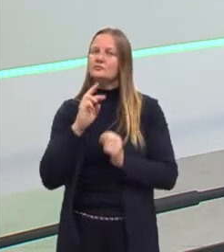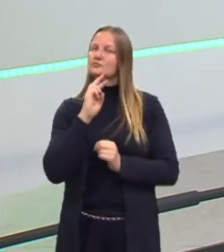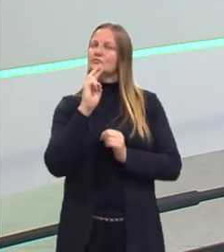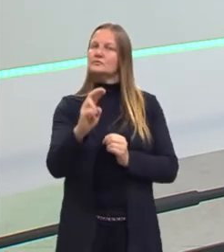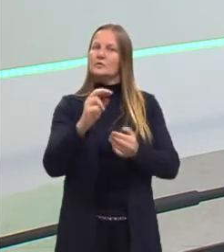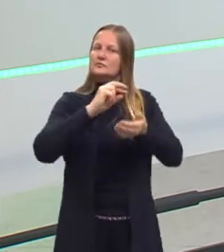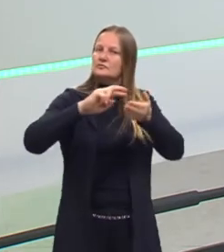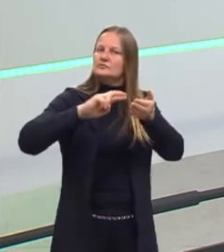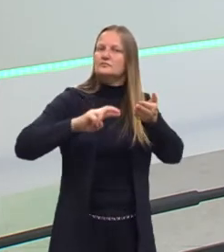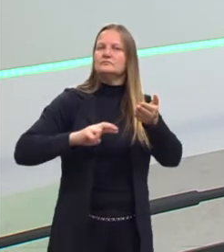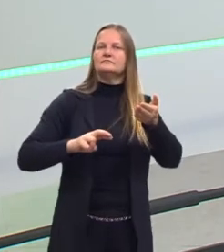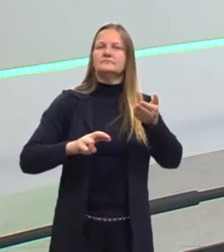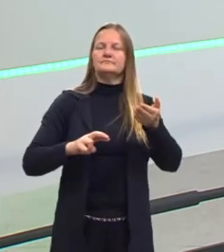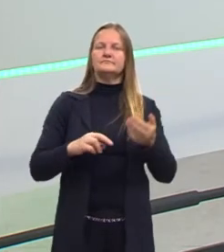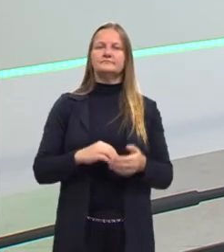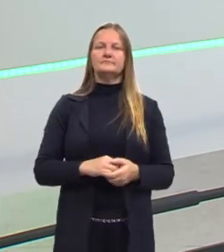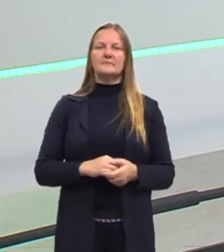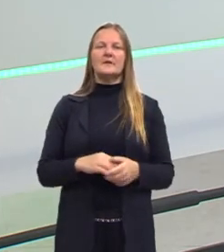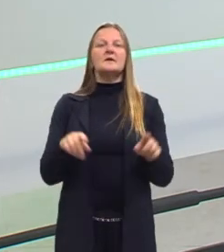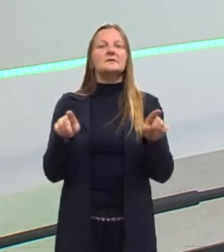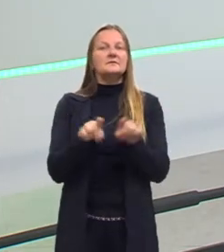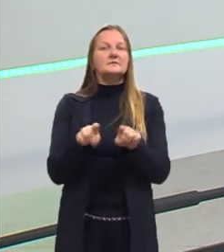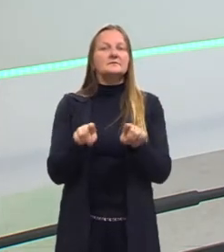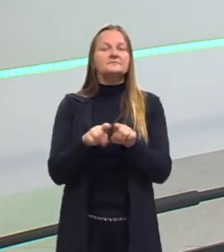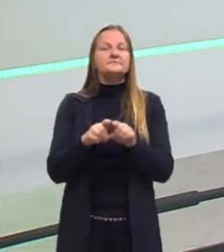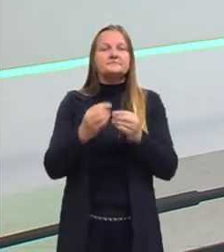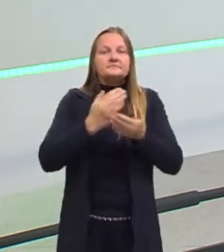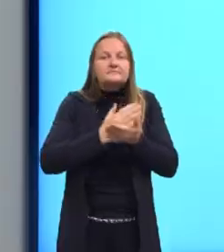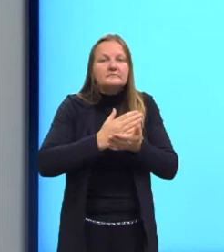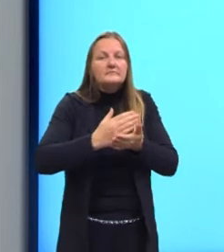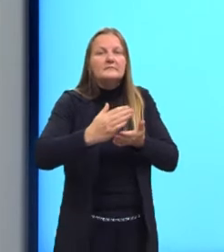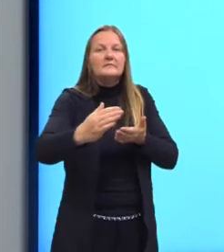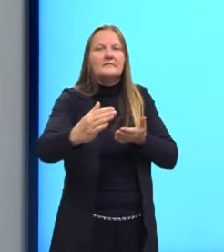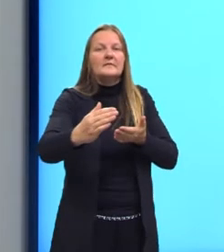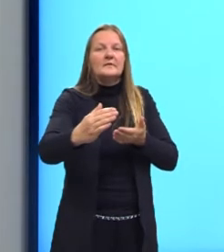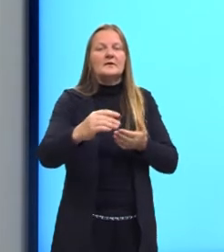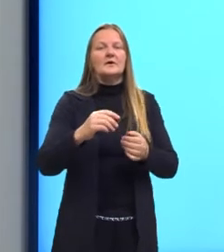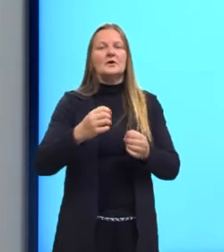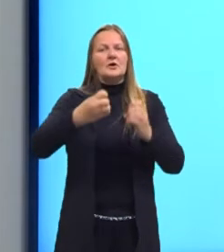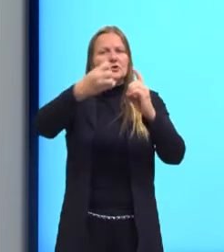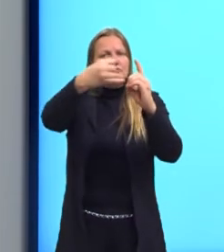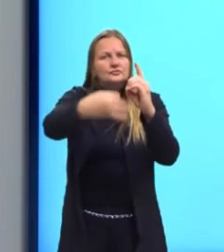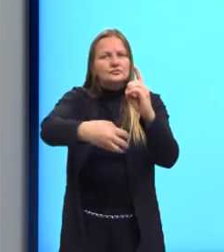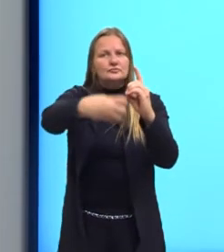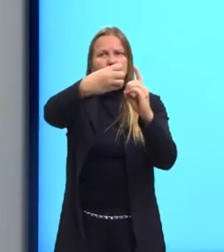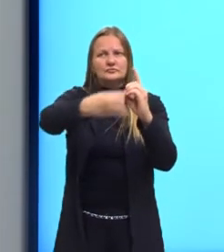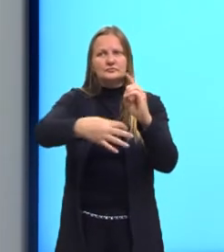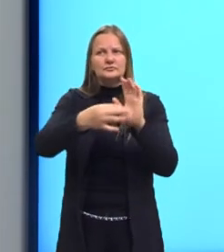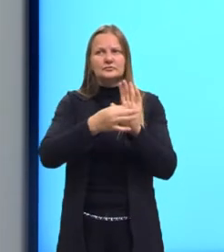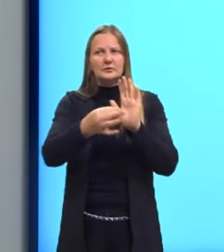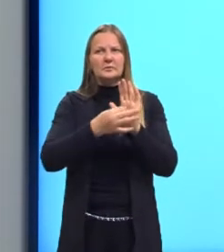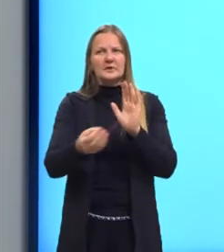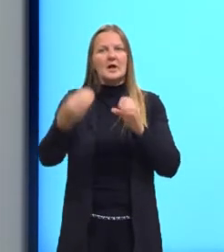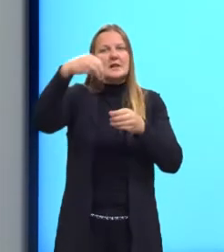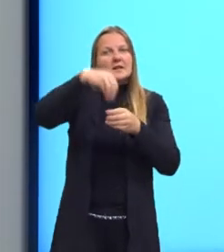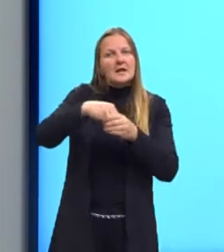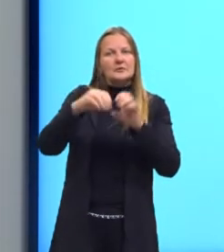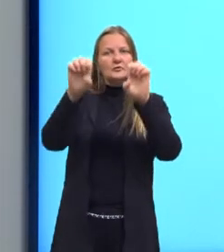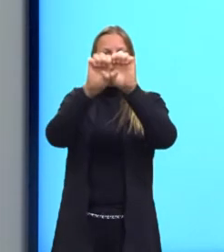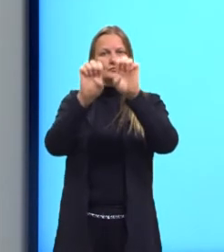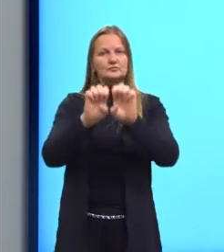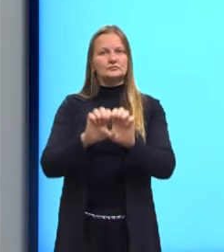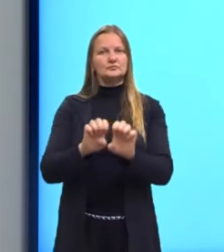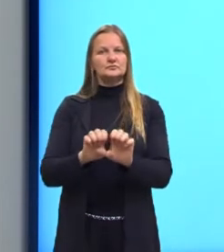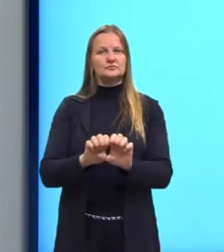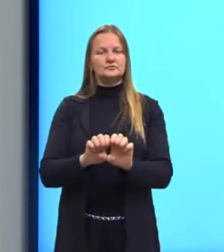nessa temática e a partir disso dissertar argumentar dentro do esqueleto que